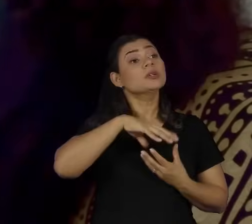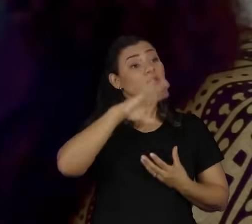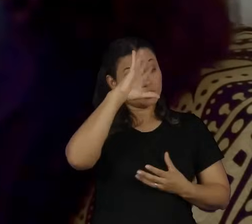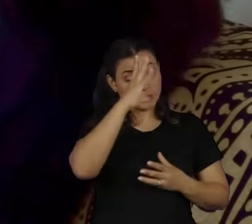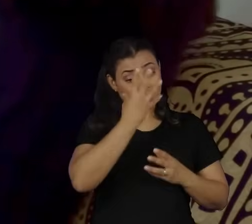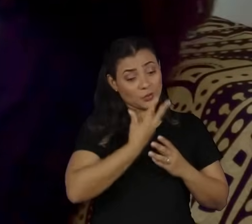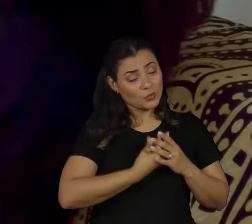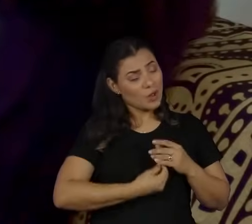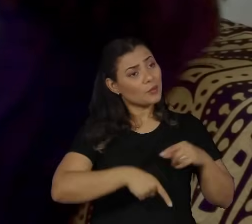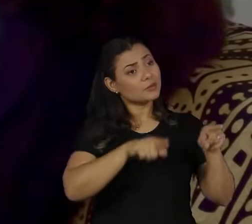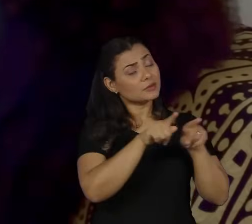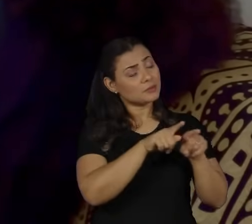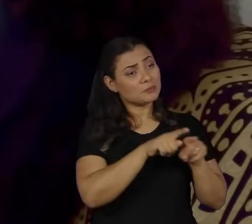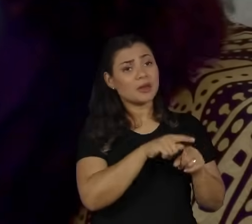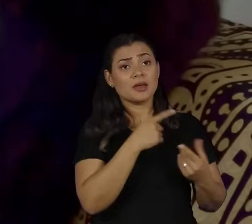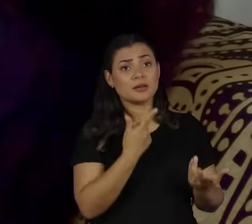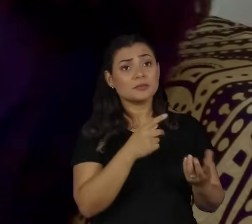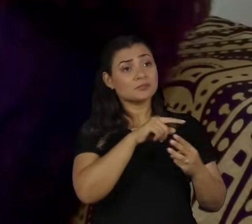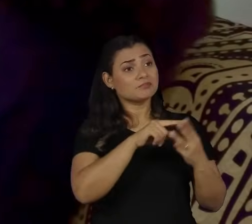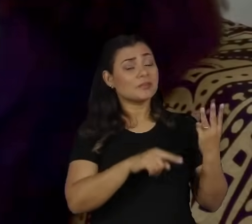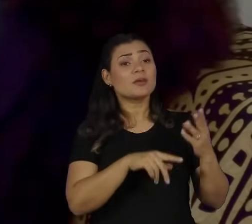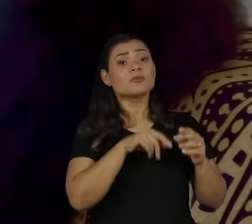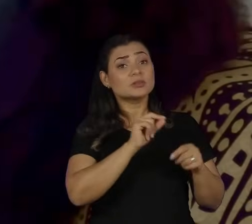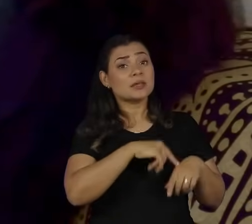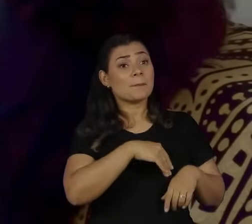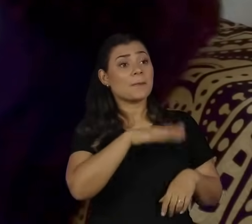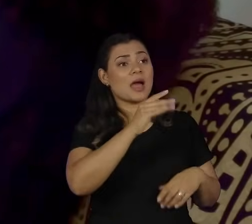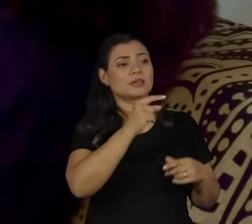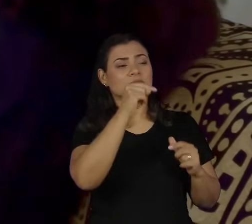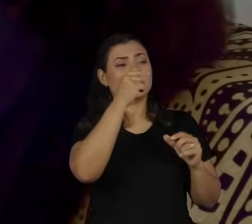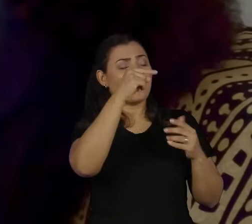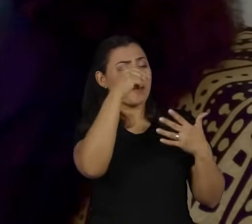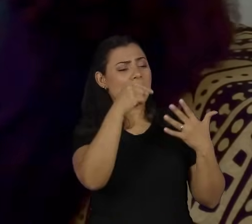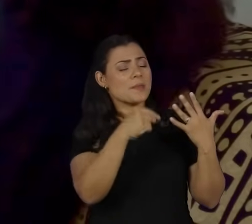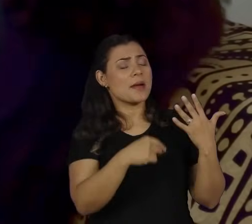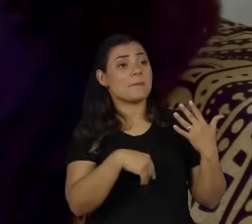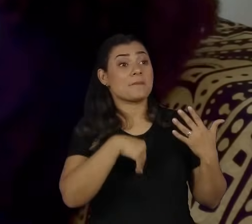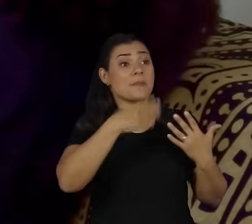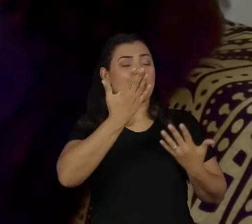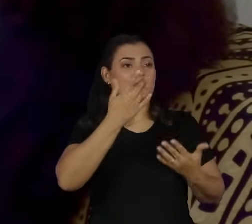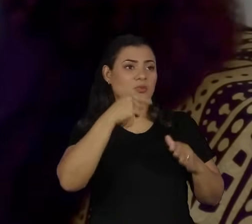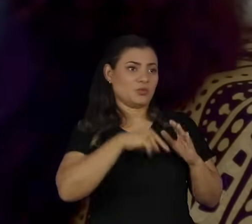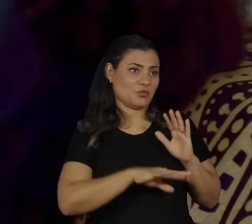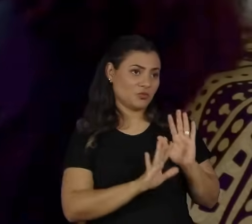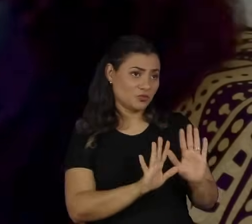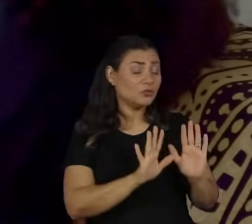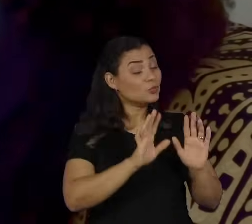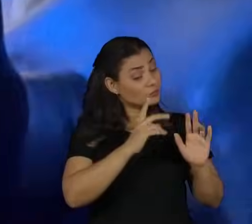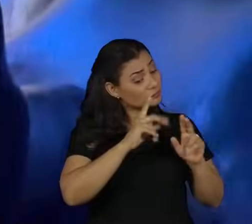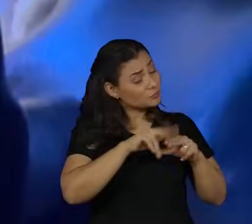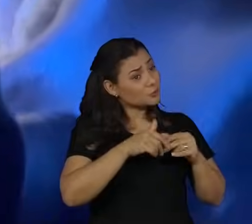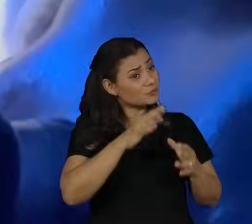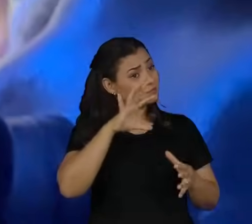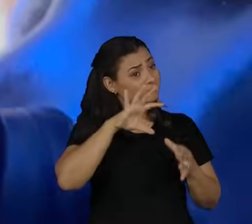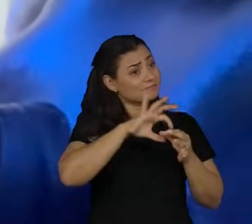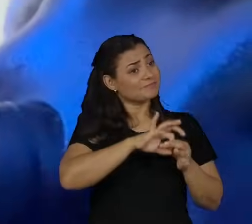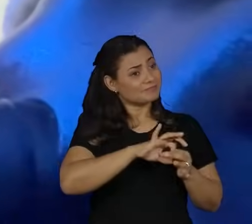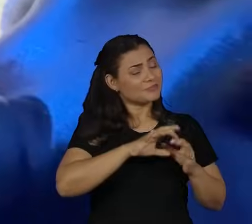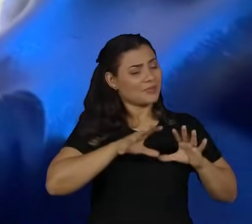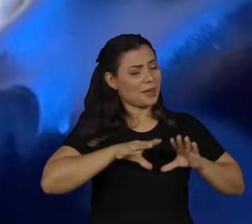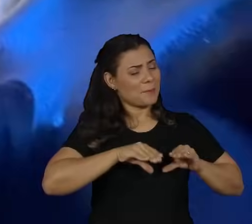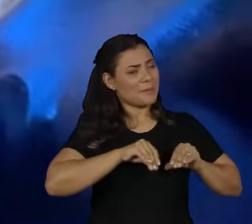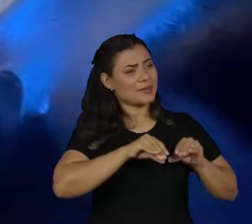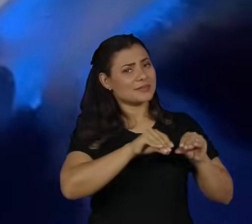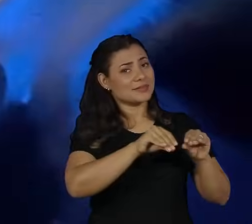tudo isso, porque você é muito mais que isso que a gente alcança, né? Com os nossos sentidos. Essa